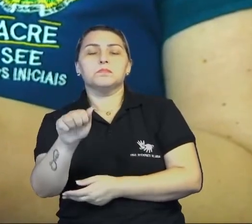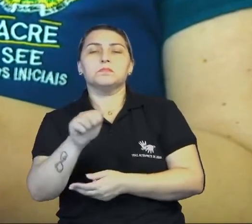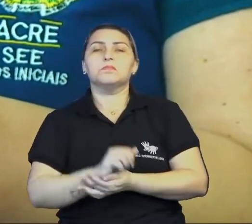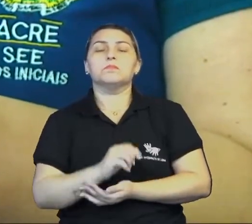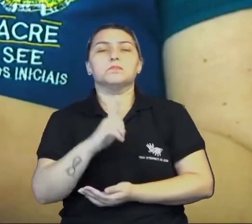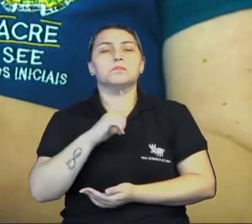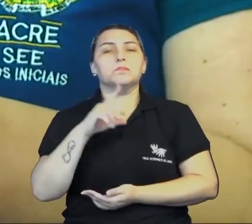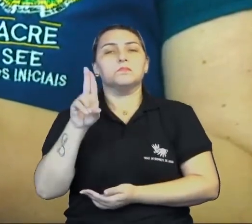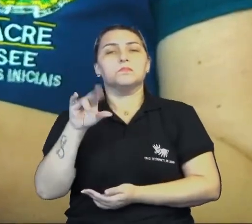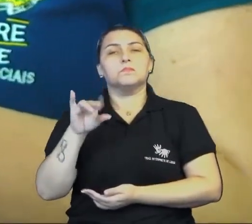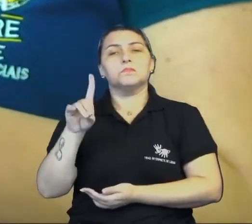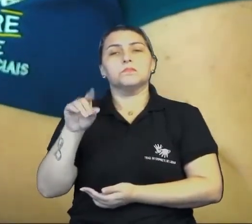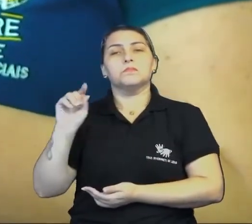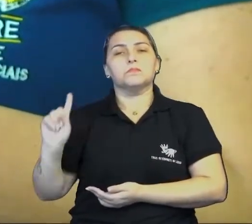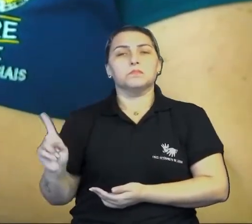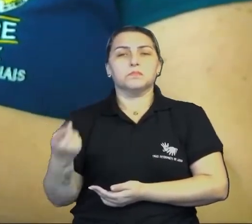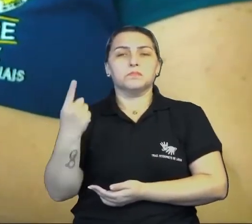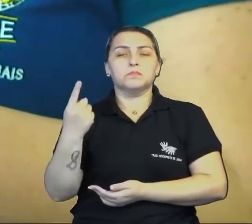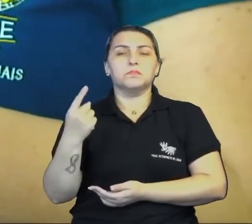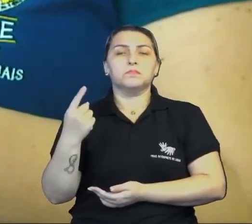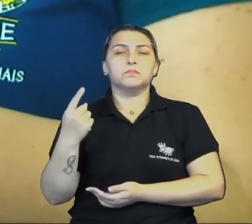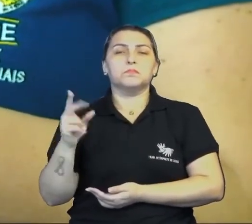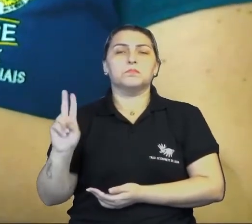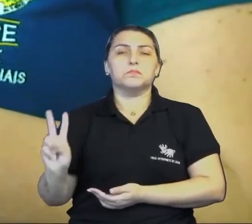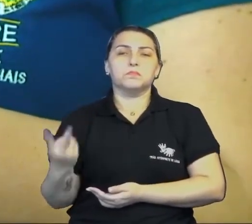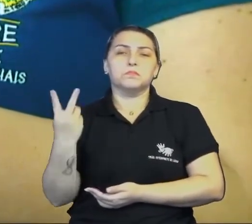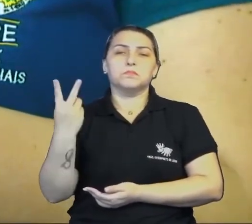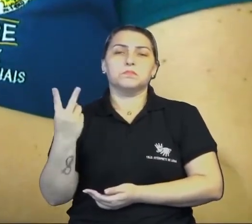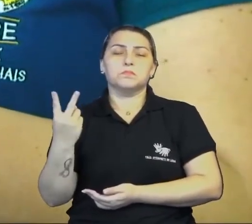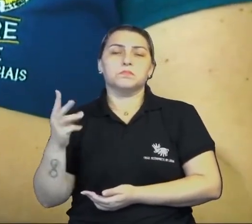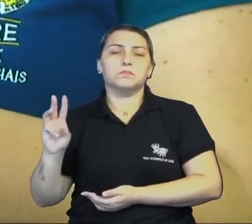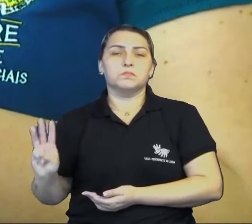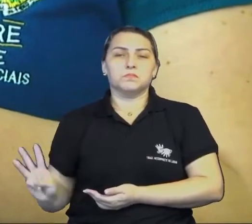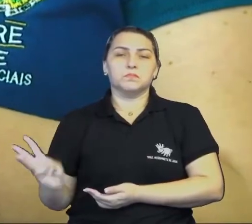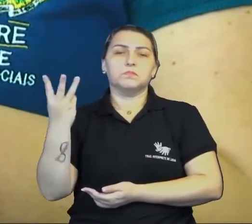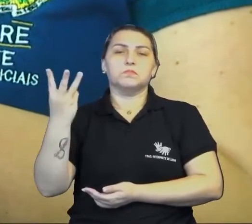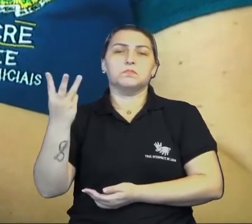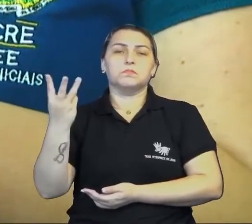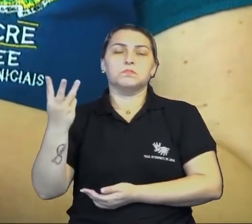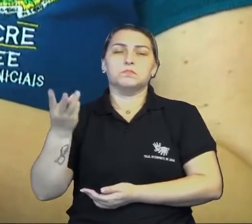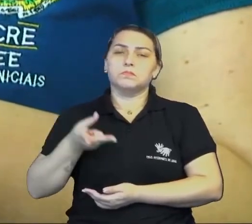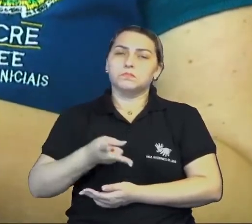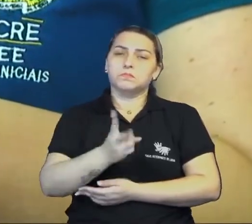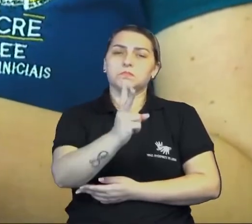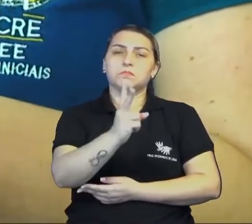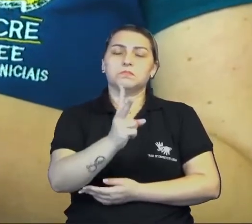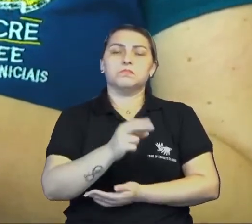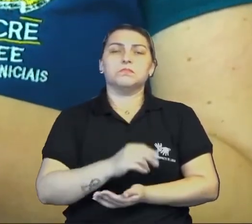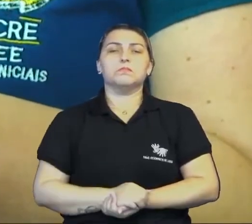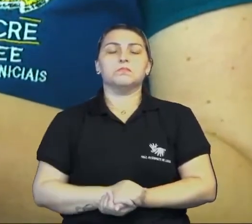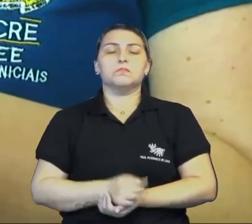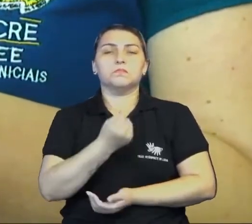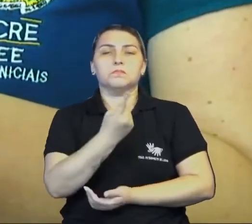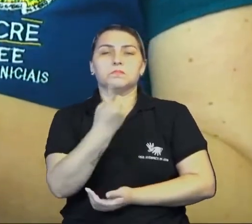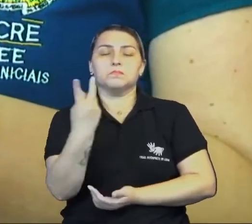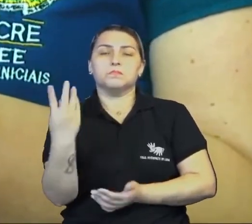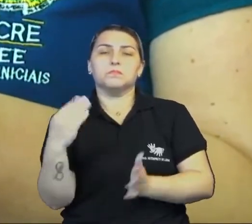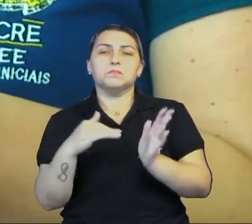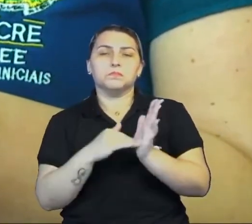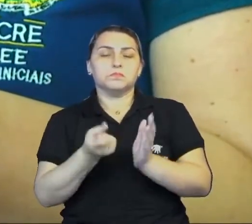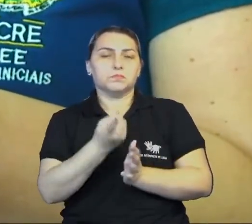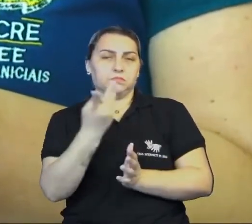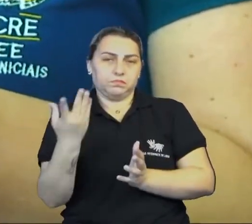eu tenho unidade de milhar. 1000, 2000, 3000 e assim vai. Contando até dar